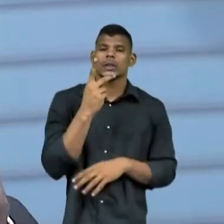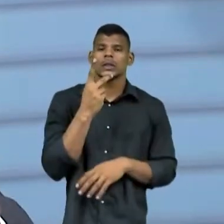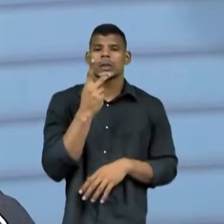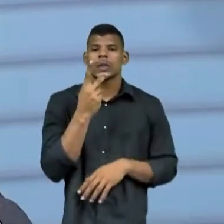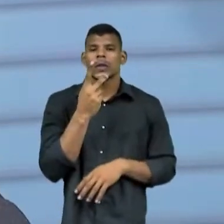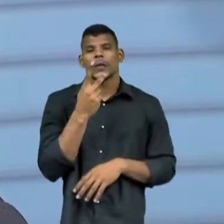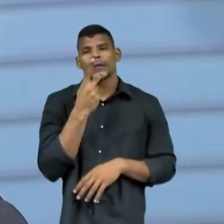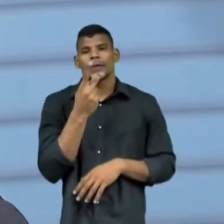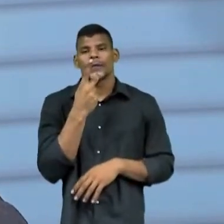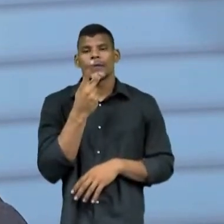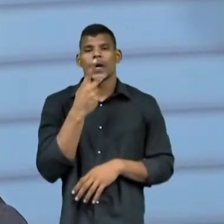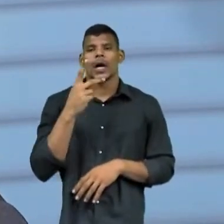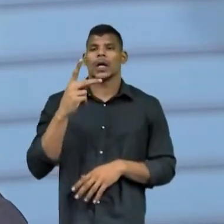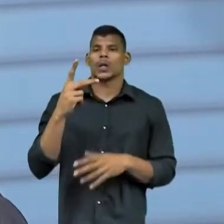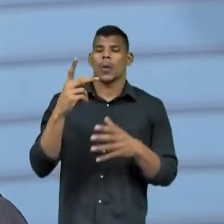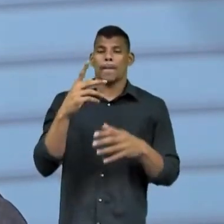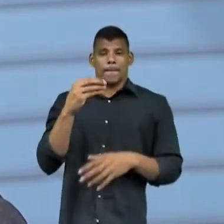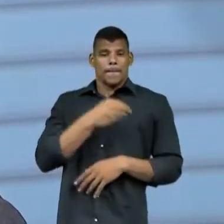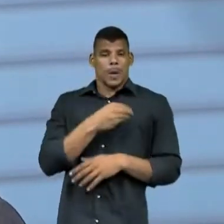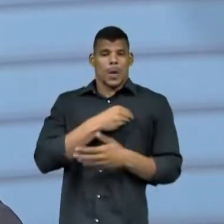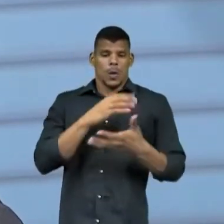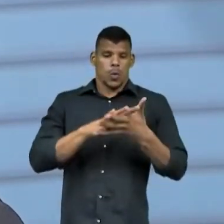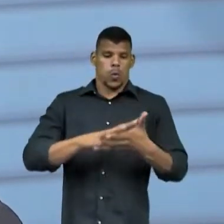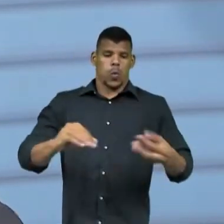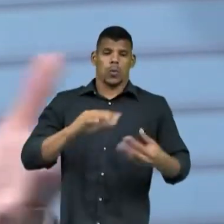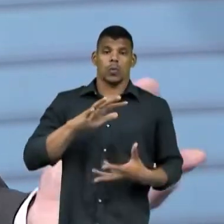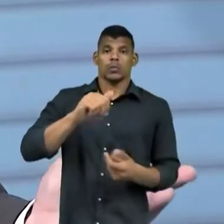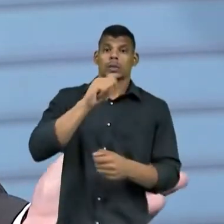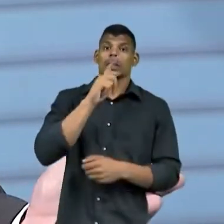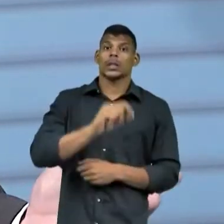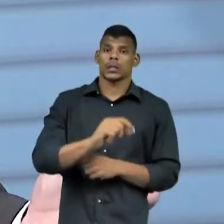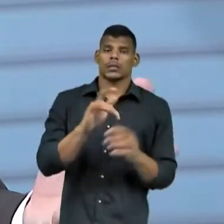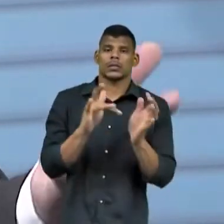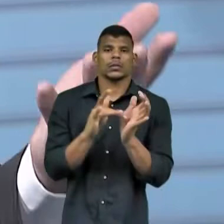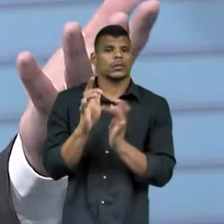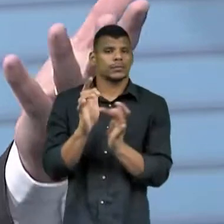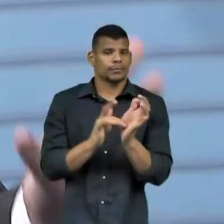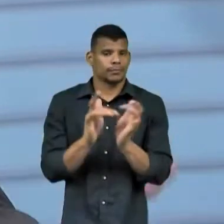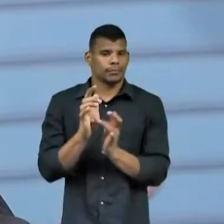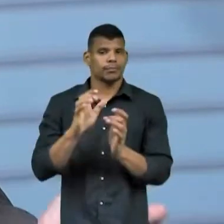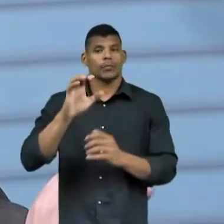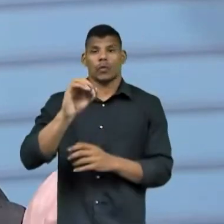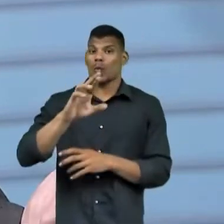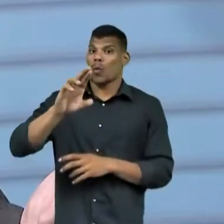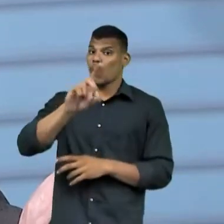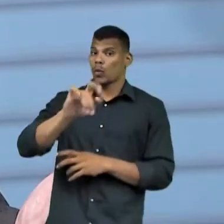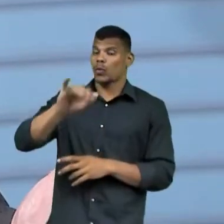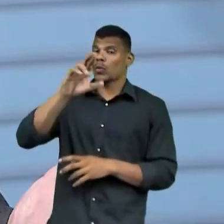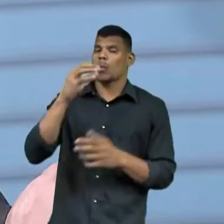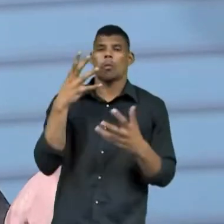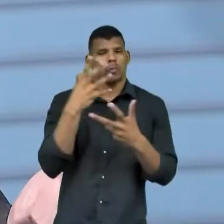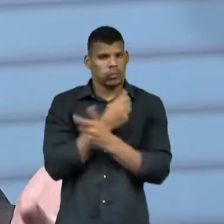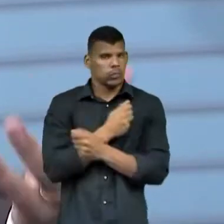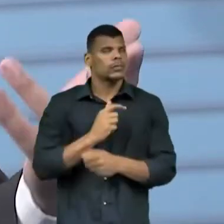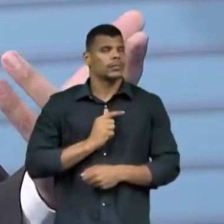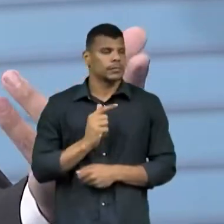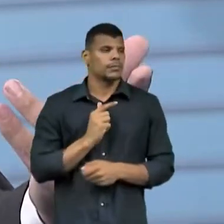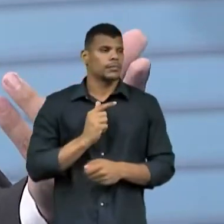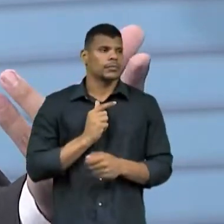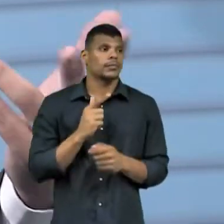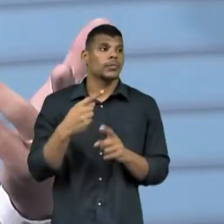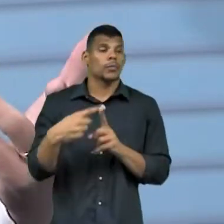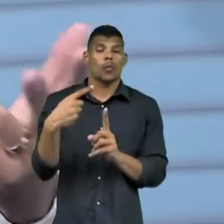Cordeiro de Deus que tira o pecado do mundo né porque ele tá dizendo é Jesus esse Cordeiro né e é muito bonito isso porque na